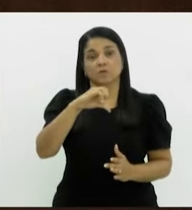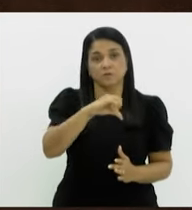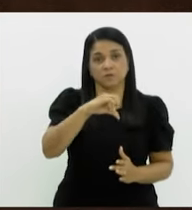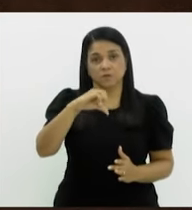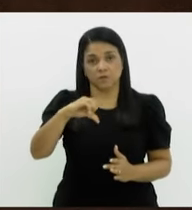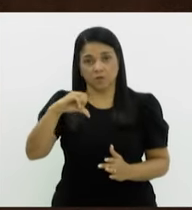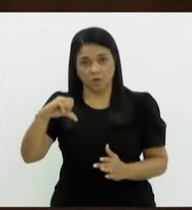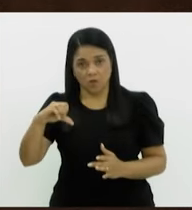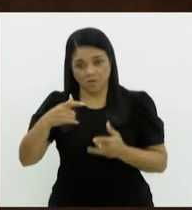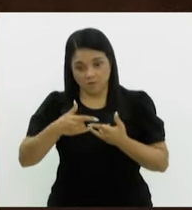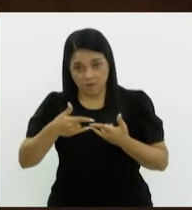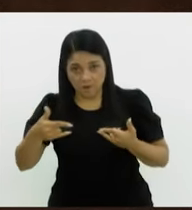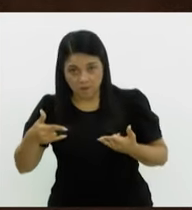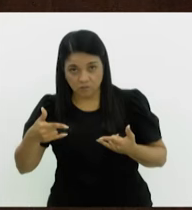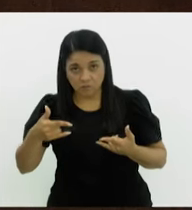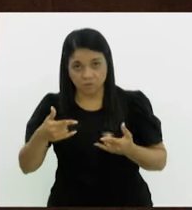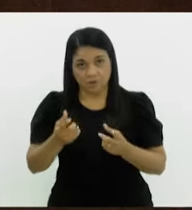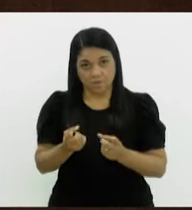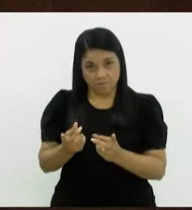para a partida.